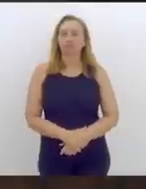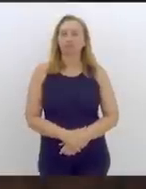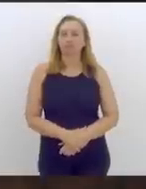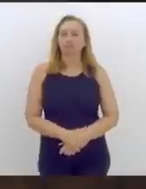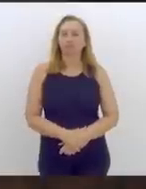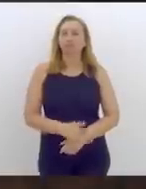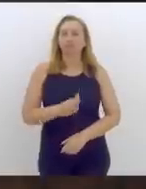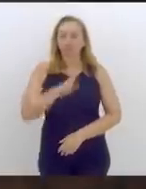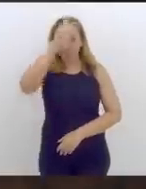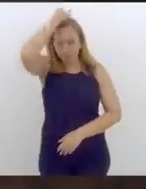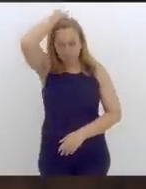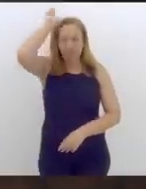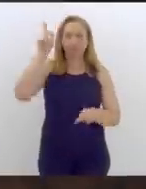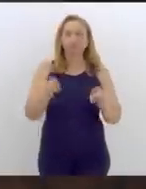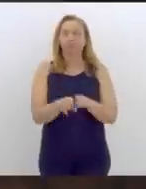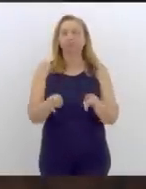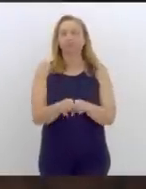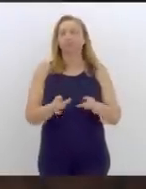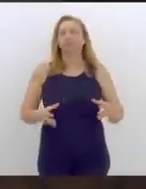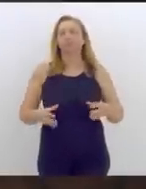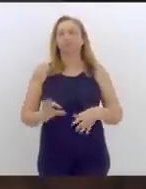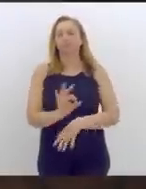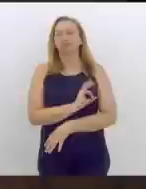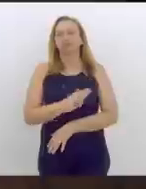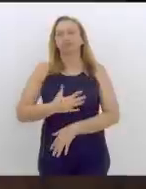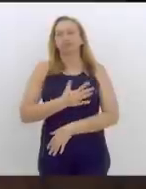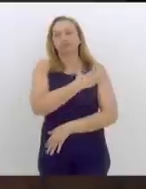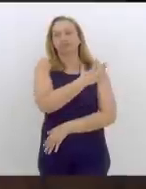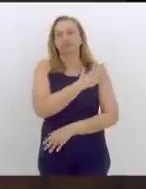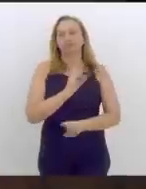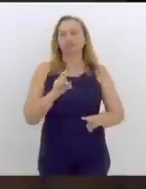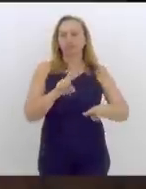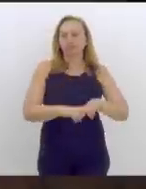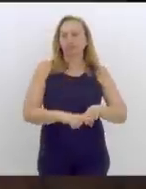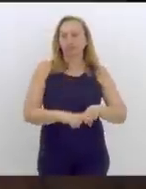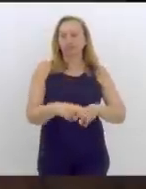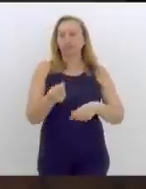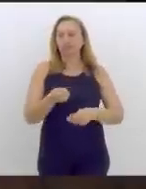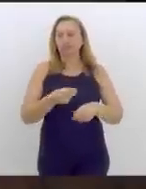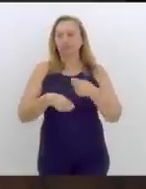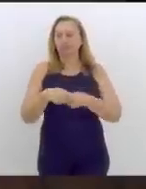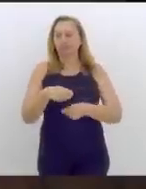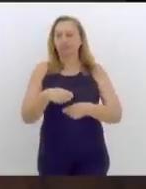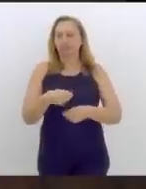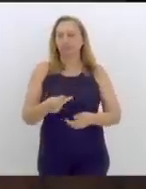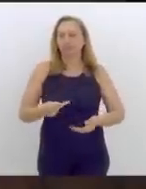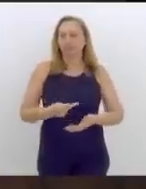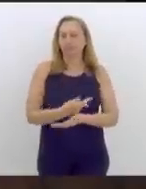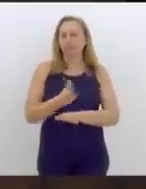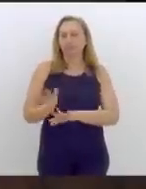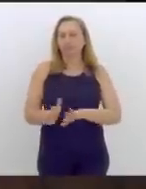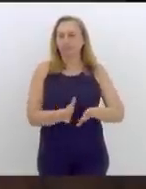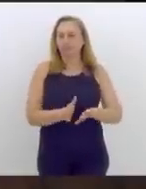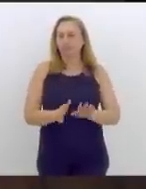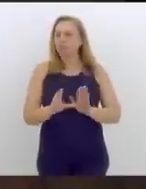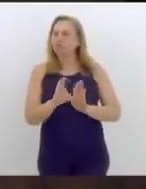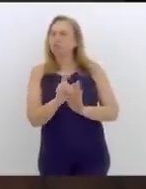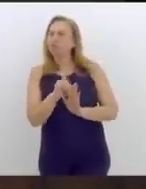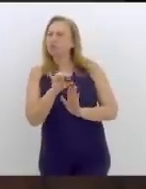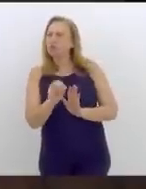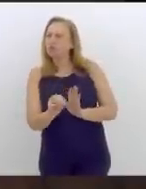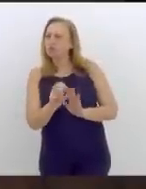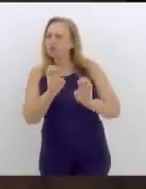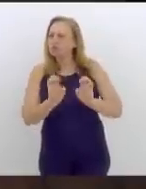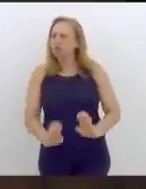o bombeiro quanto a polícia militar que a questão da da prisão administrativa que tá sendo feito o novo Código de Ética não é isso Comandante